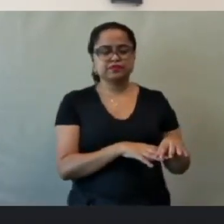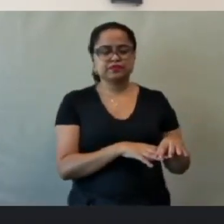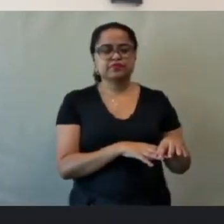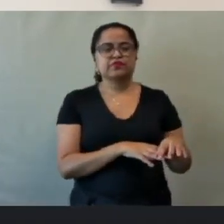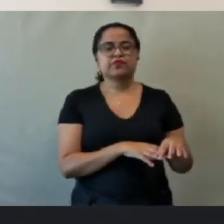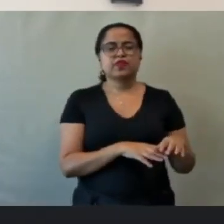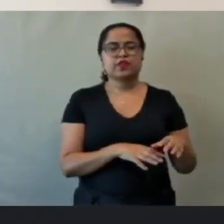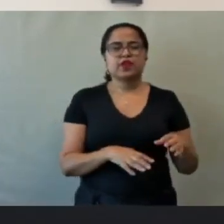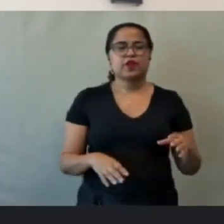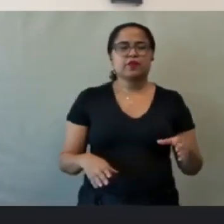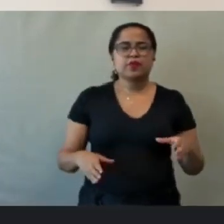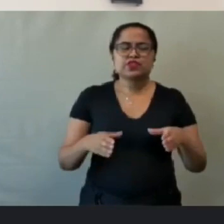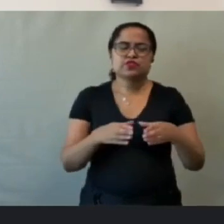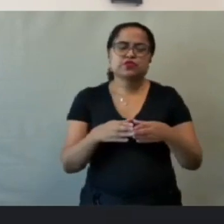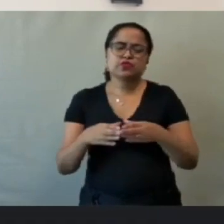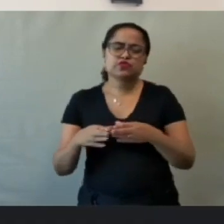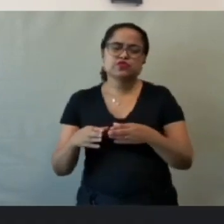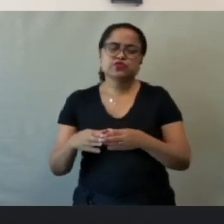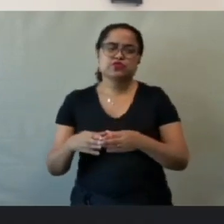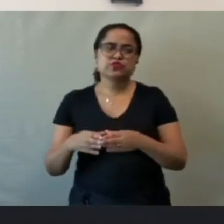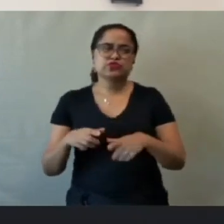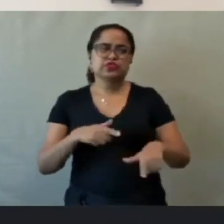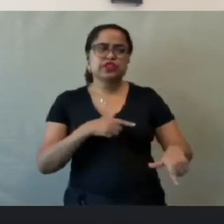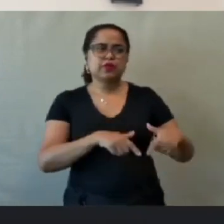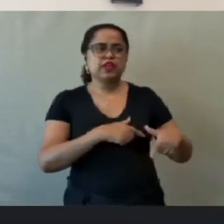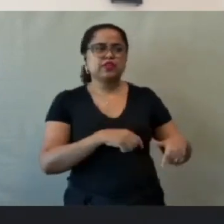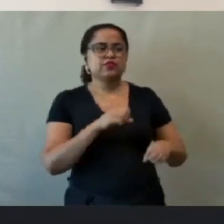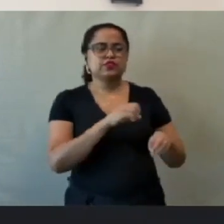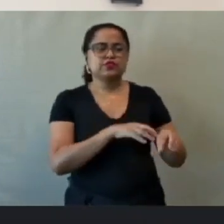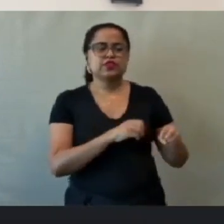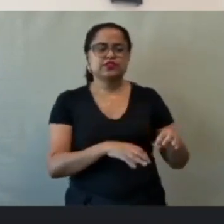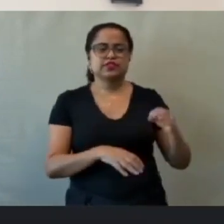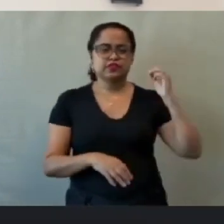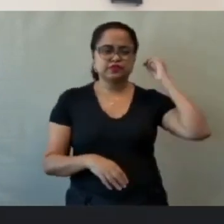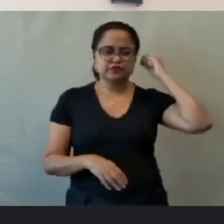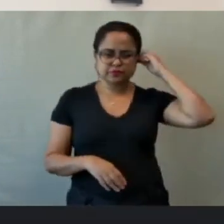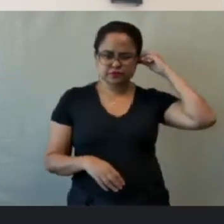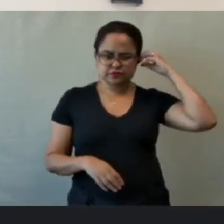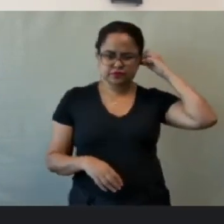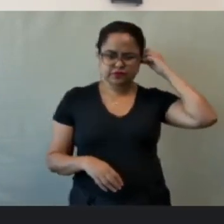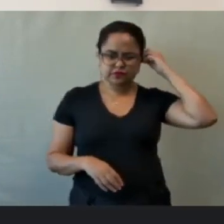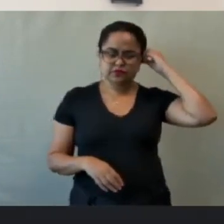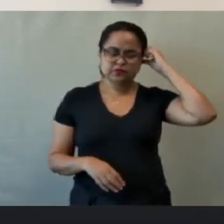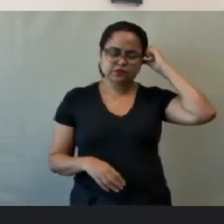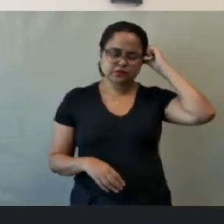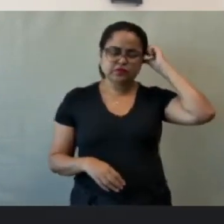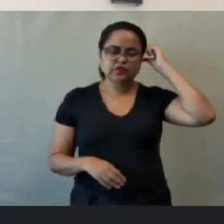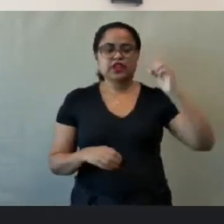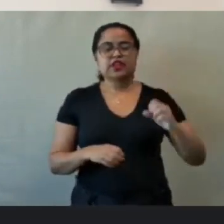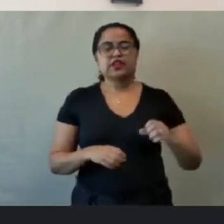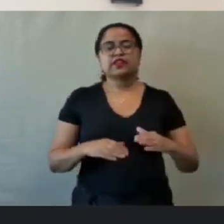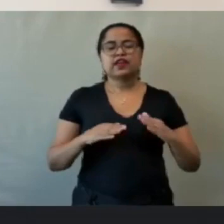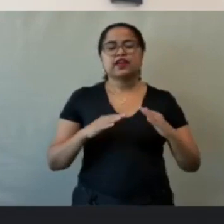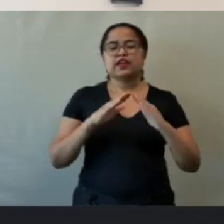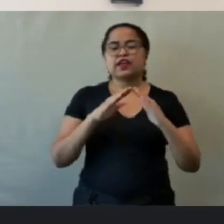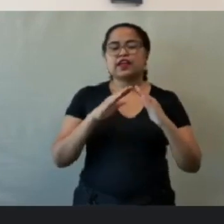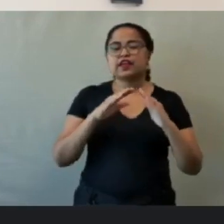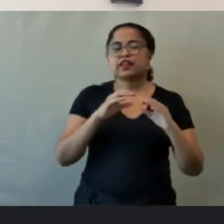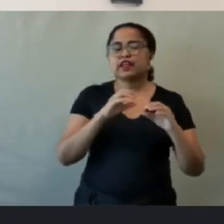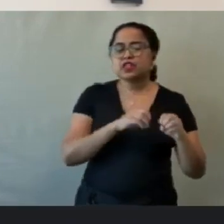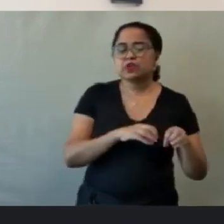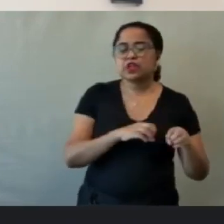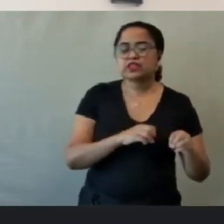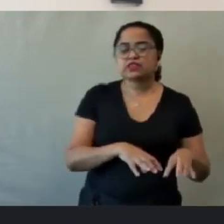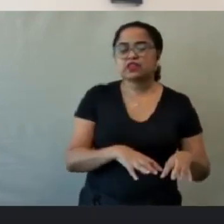conjunto de trabalhadores da educação. Pensar o financiamento e o controle social da educação pública. Nós precisamos deixar muito bem